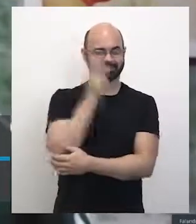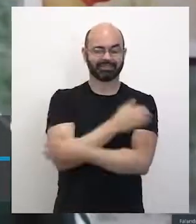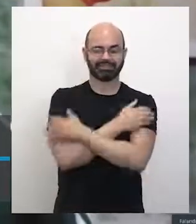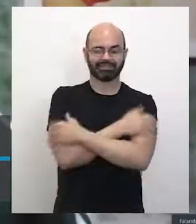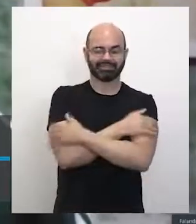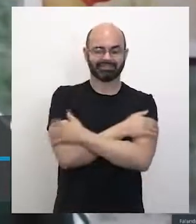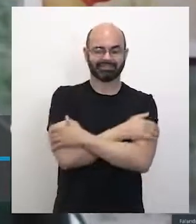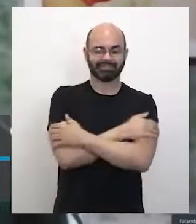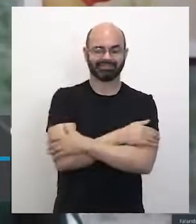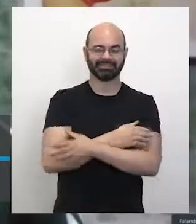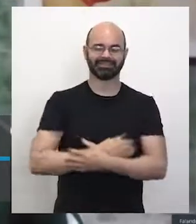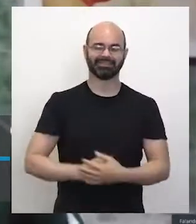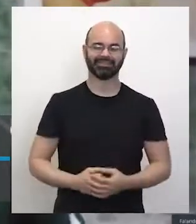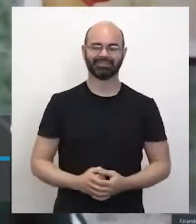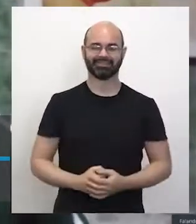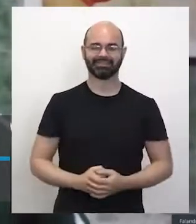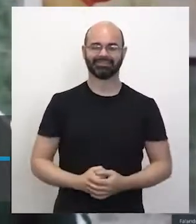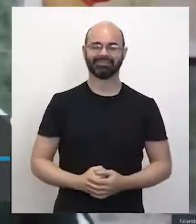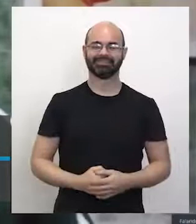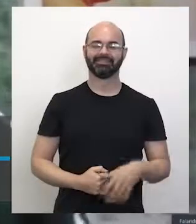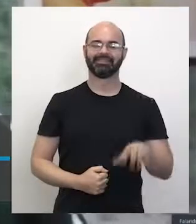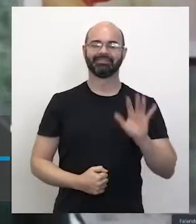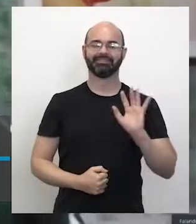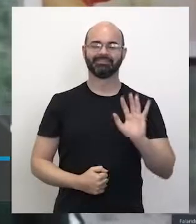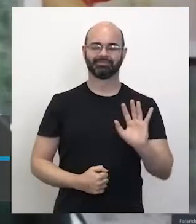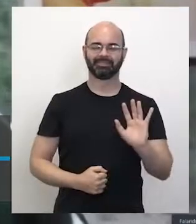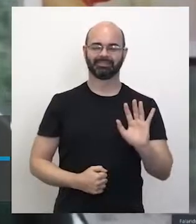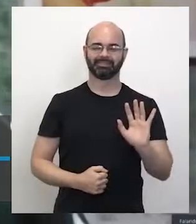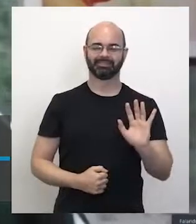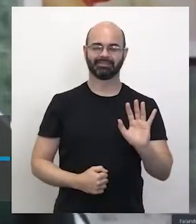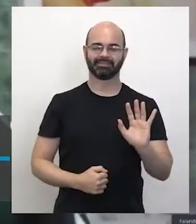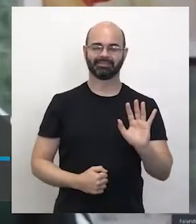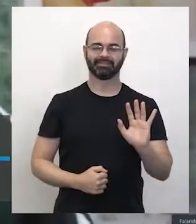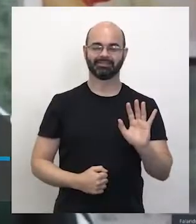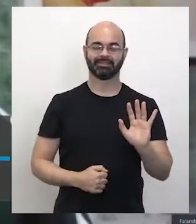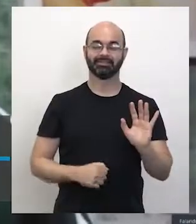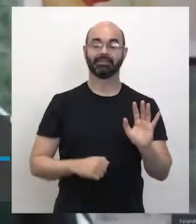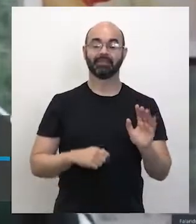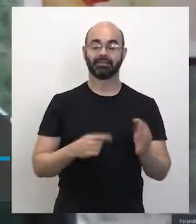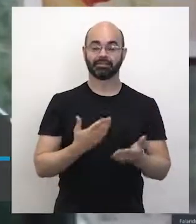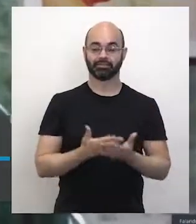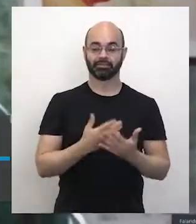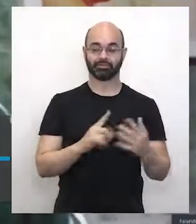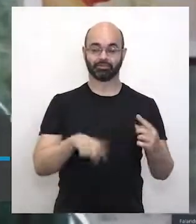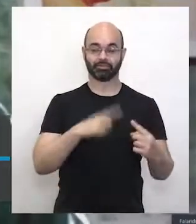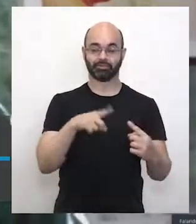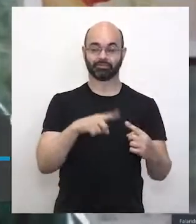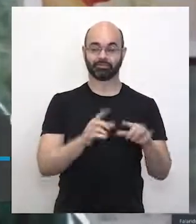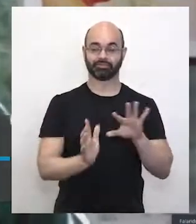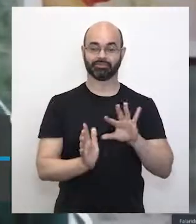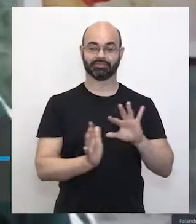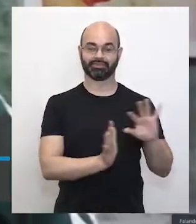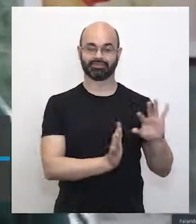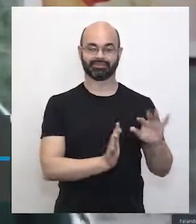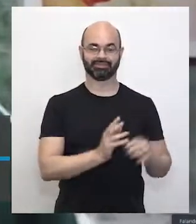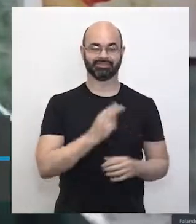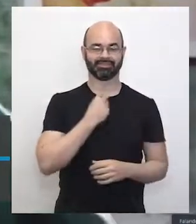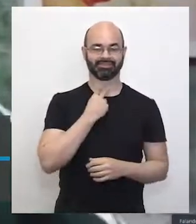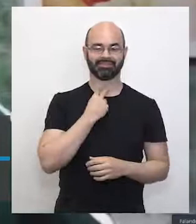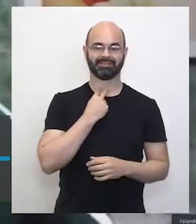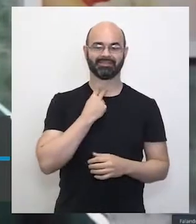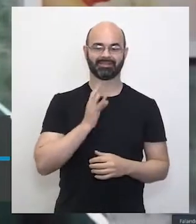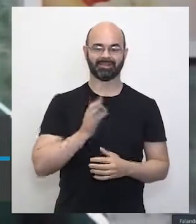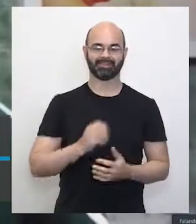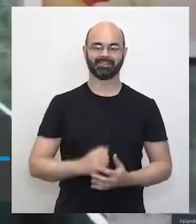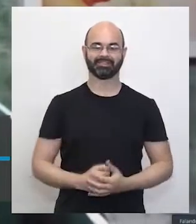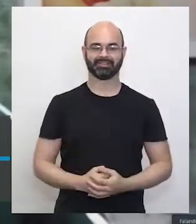mas nós não podemos deixar os nossos objetivos de estudo para hoje. Bom dia